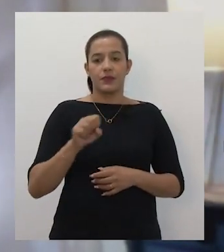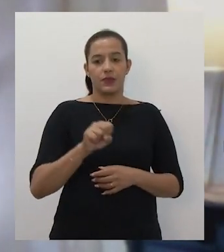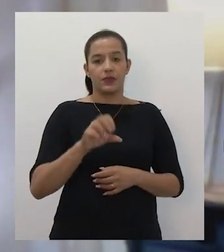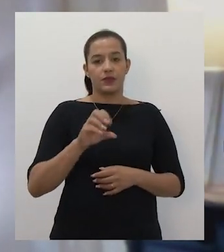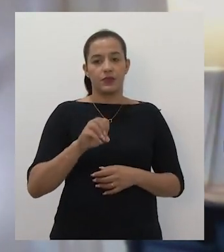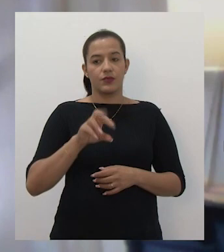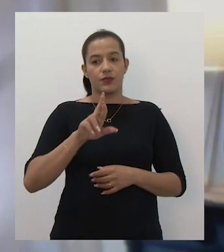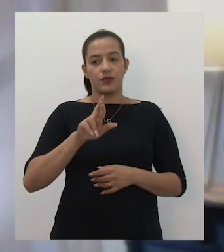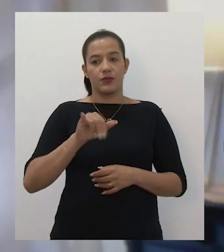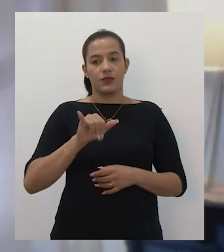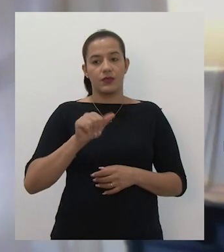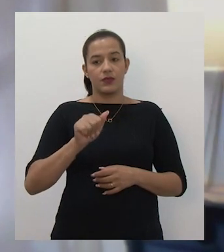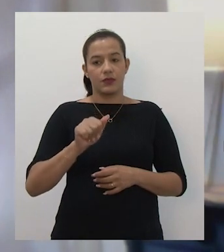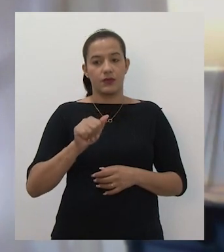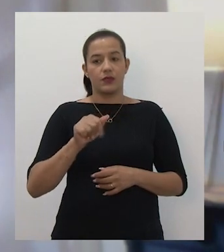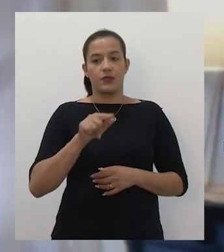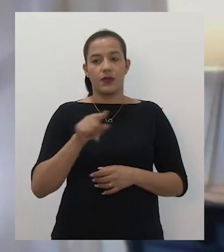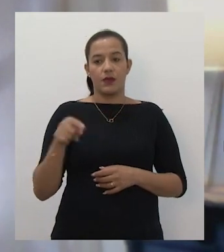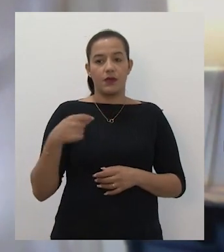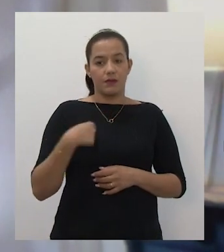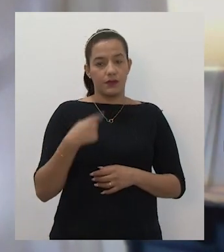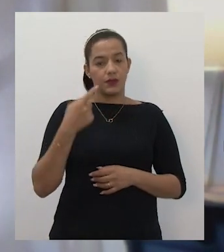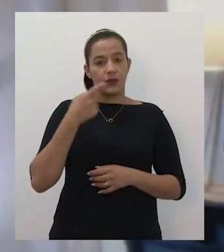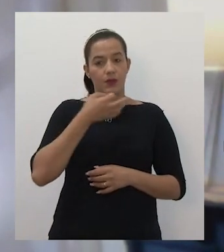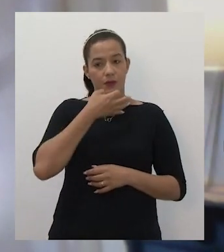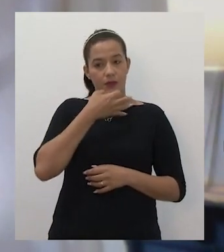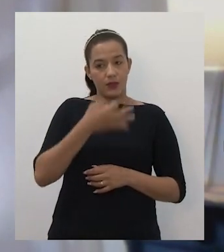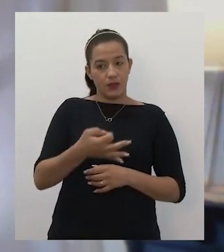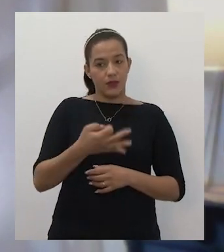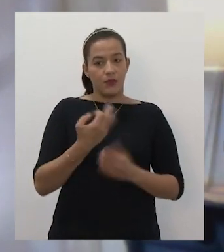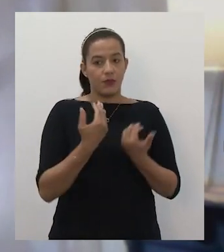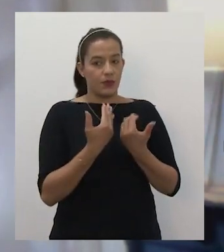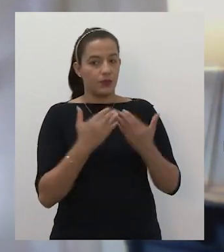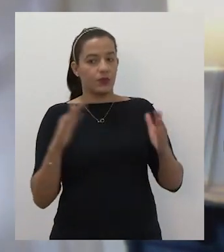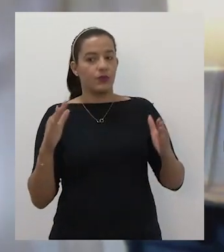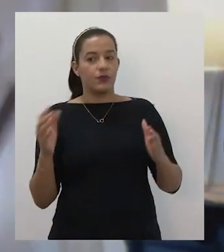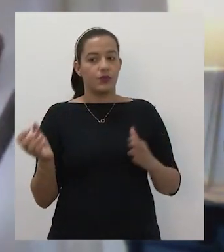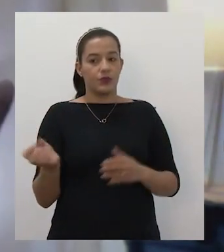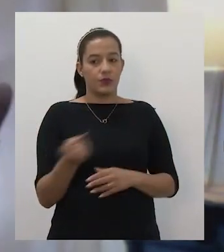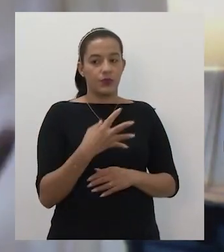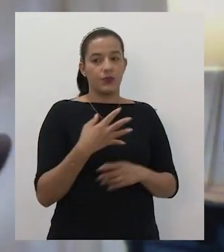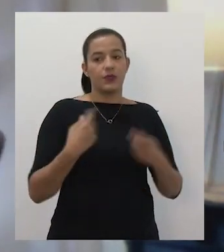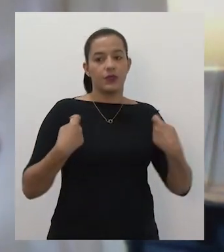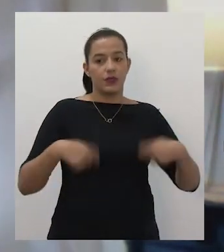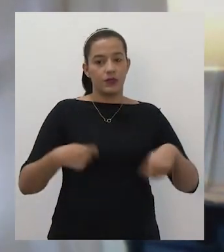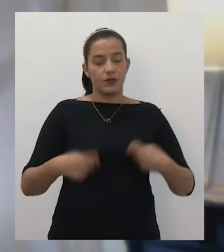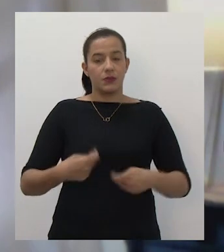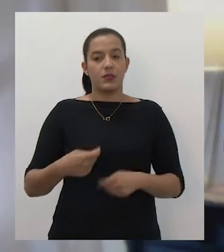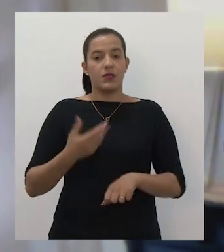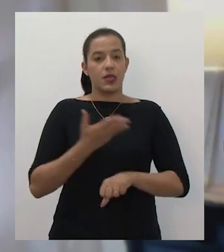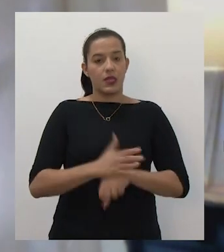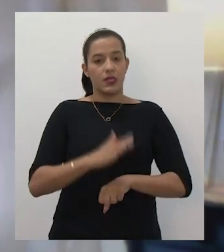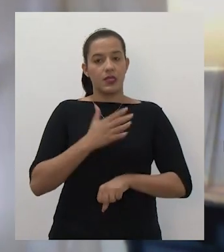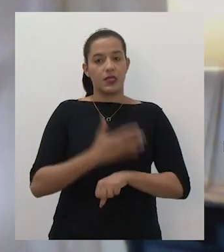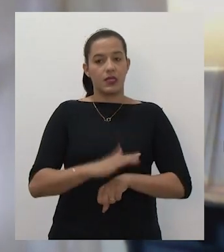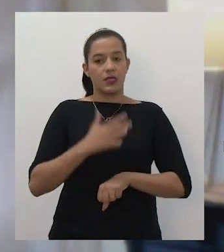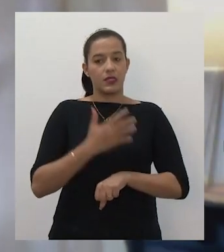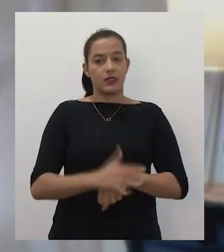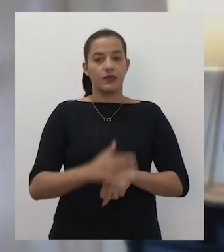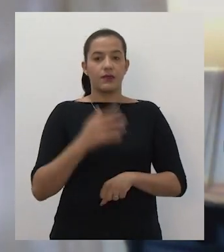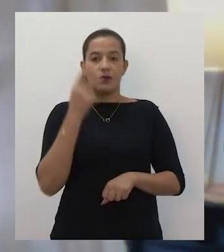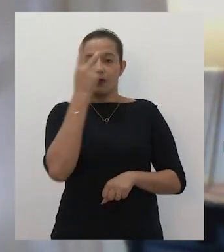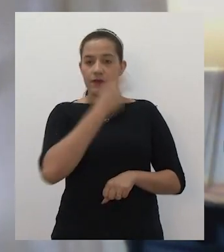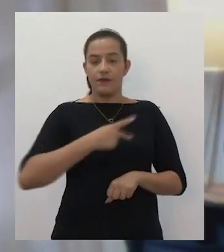minha opinião, a abertura ao novo é uma coisa que, assim, a gente tem que praticar 24 horas por dia, e não só em